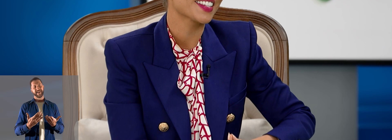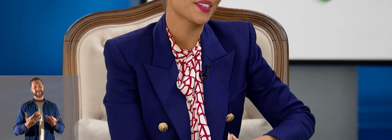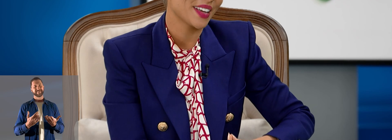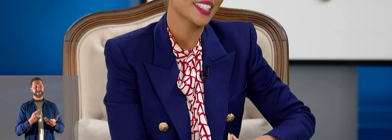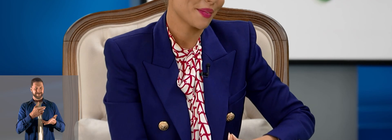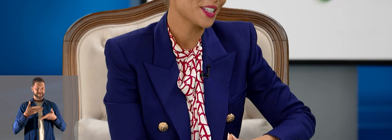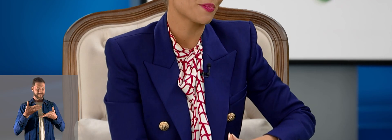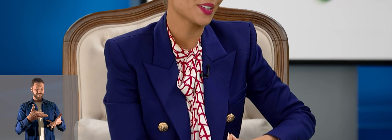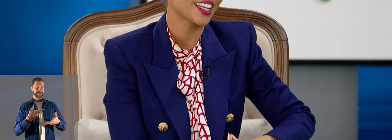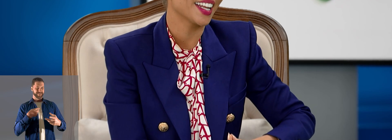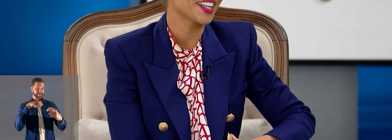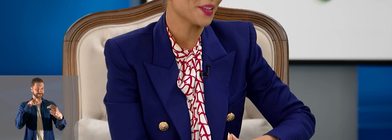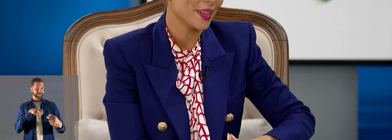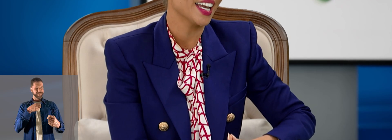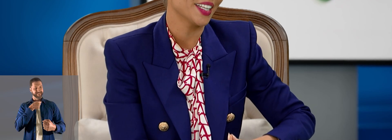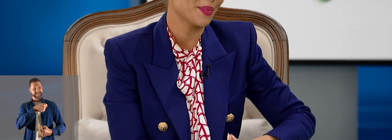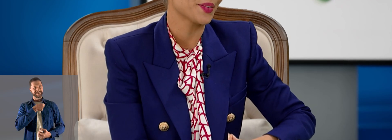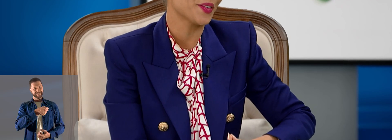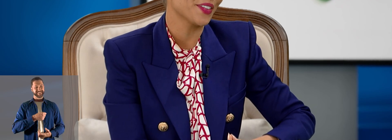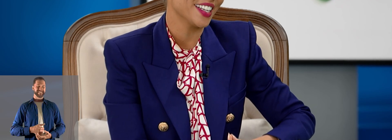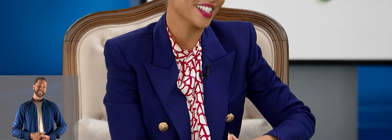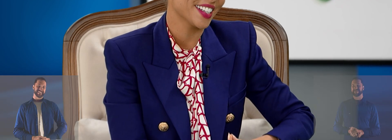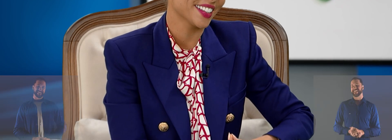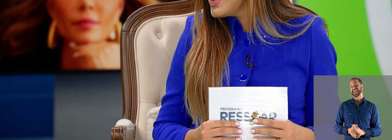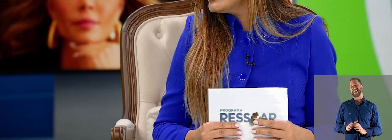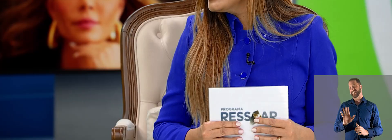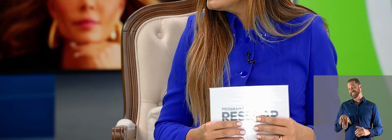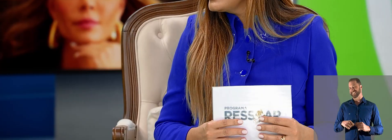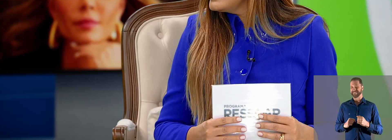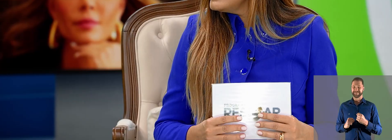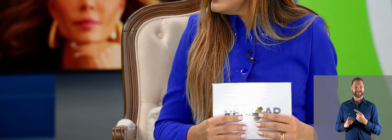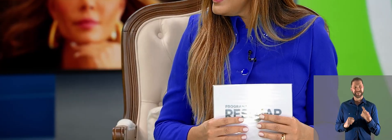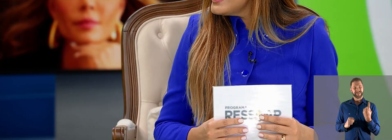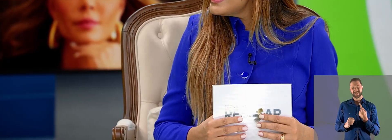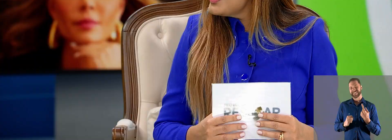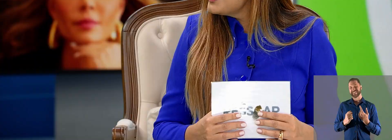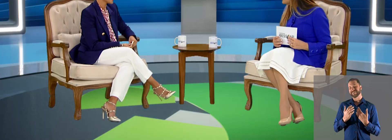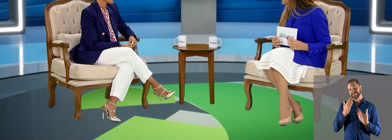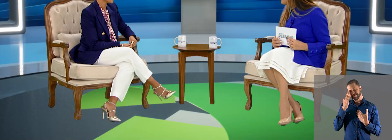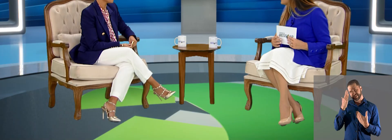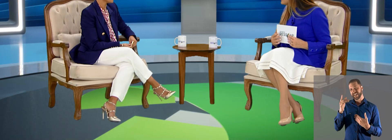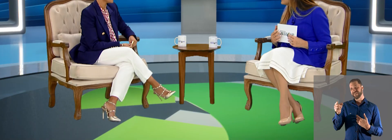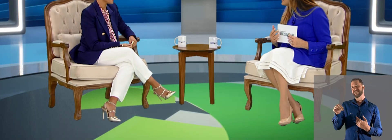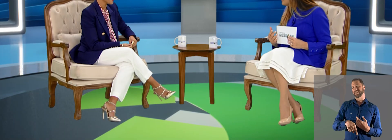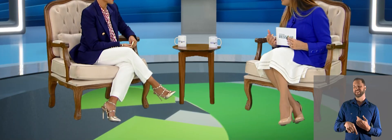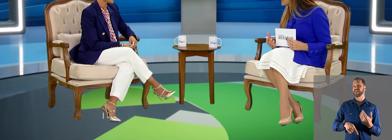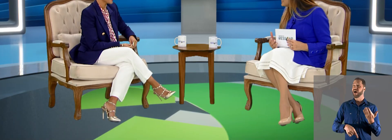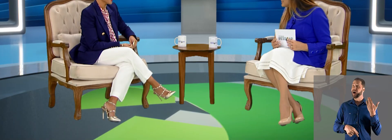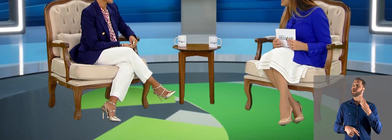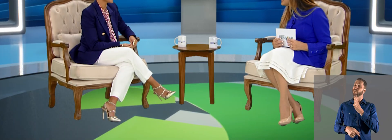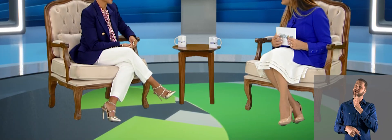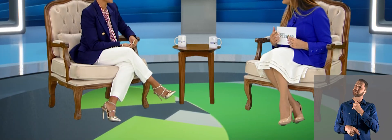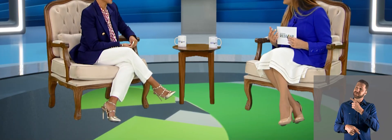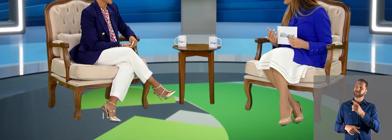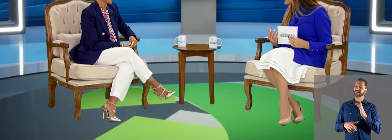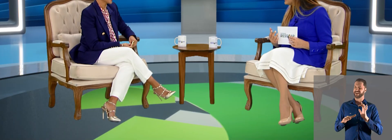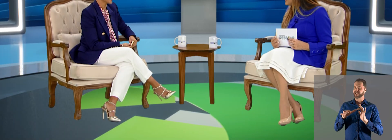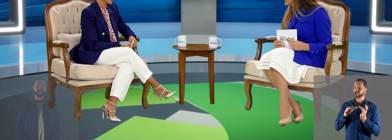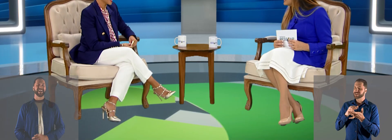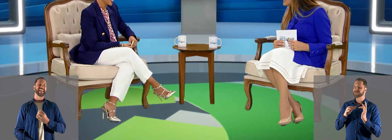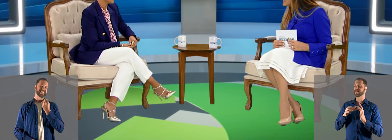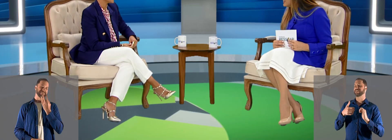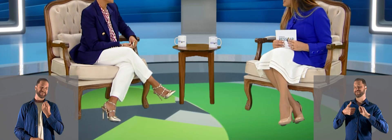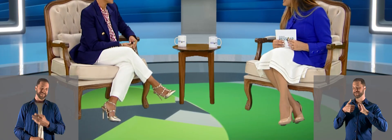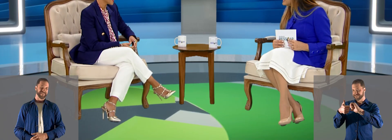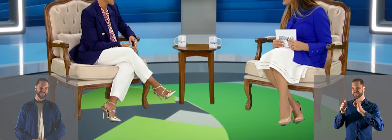agradeço imensamente por estar aqui obrigada pelo convite mas a gente que agradece eu já conhecia você já te seguia